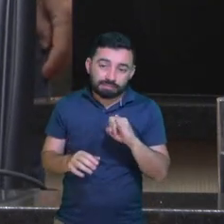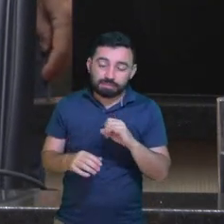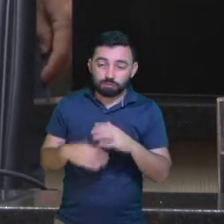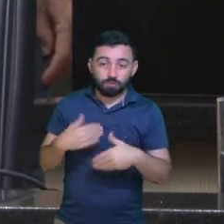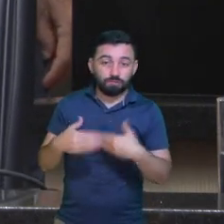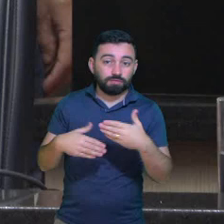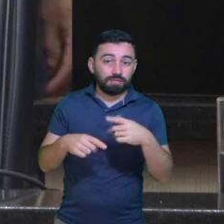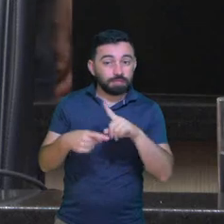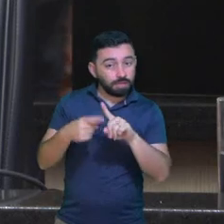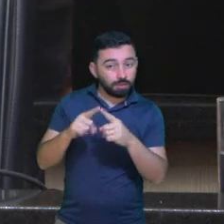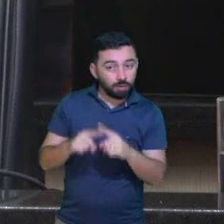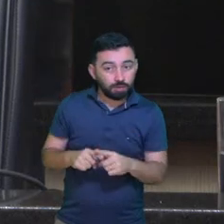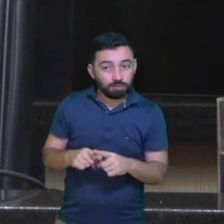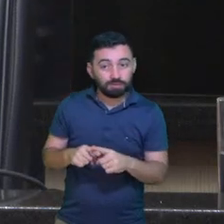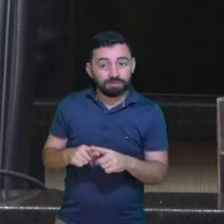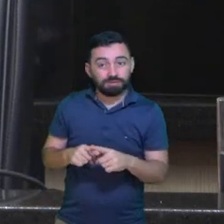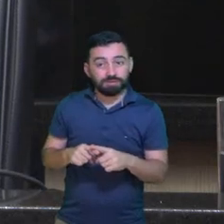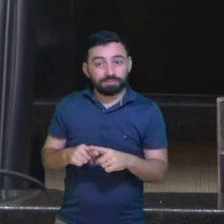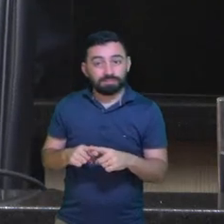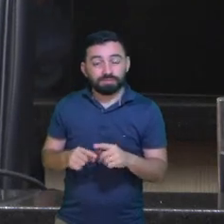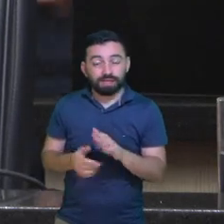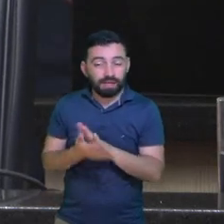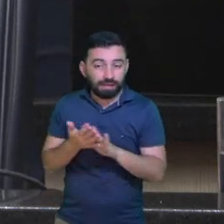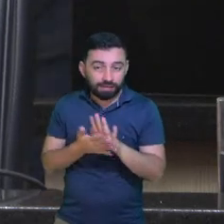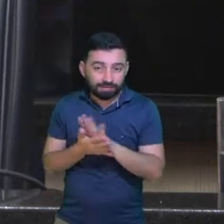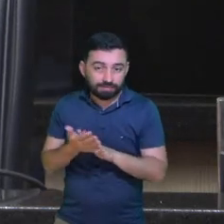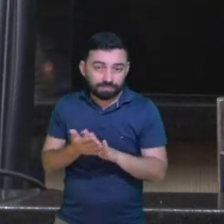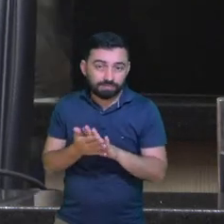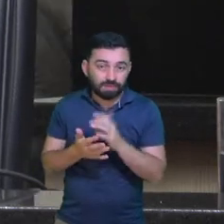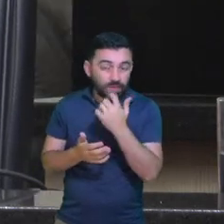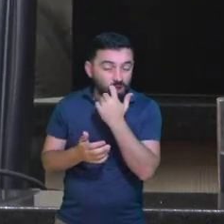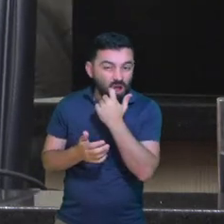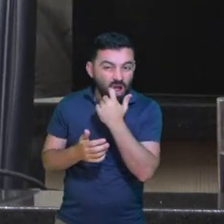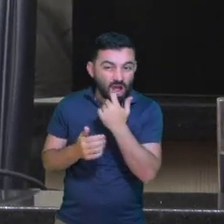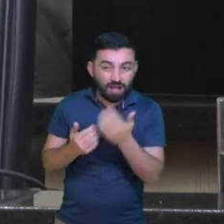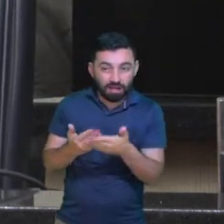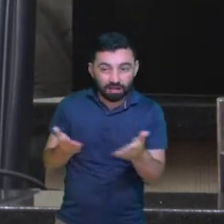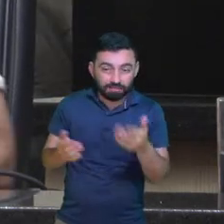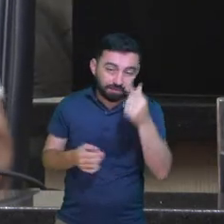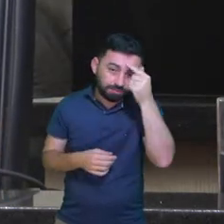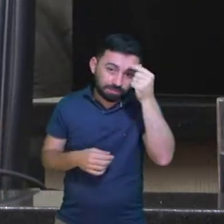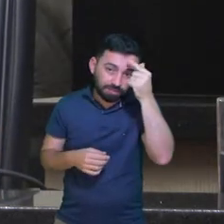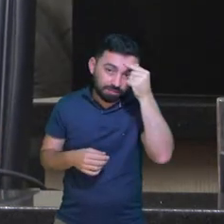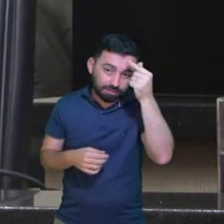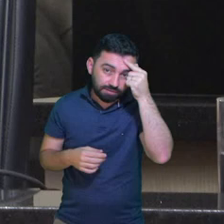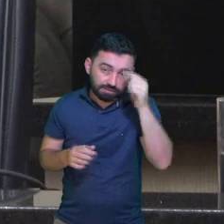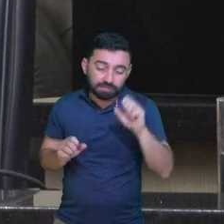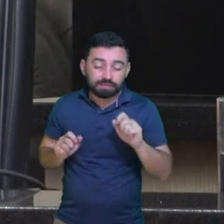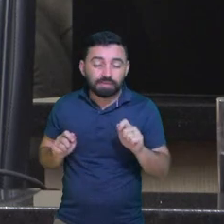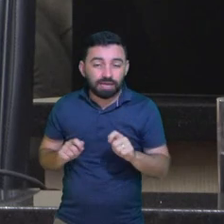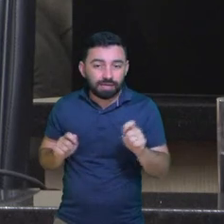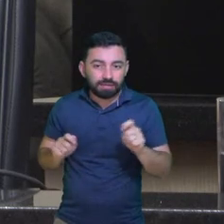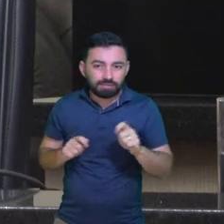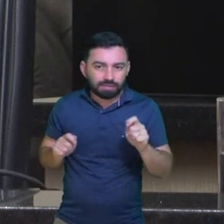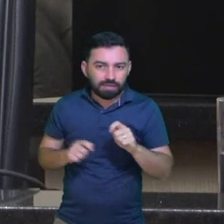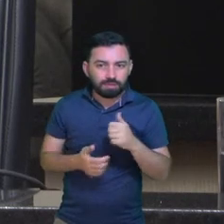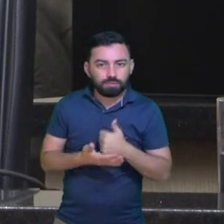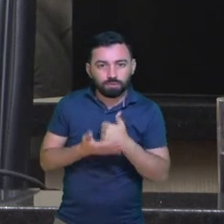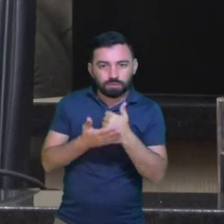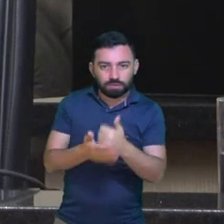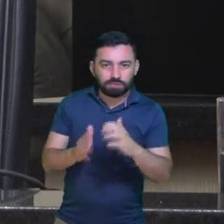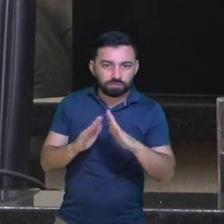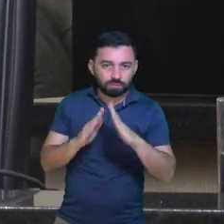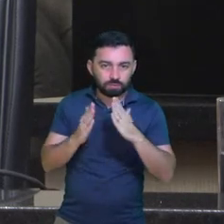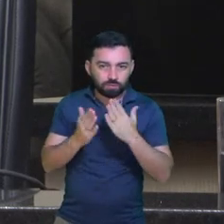de diálogos né em que as unidades possam contribuir com as escolas e as